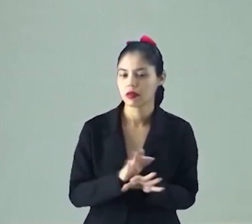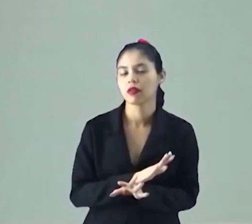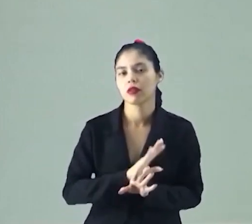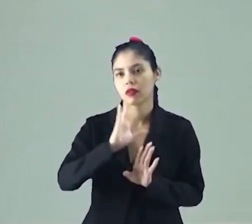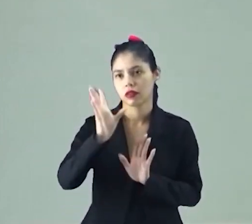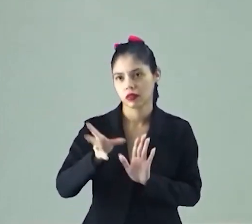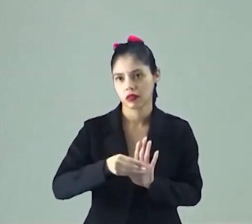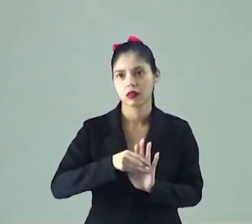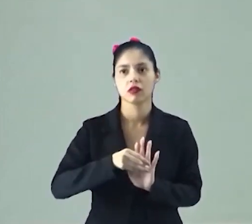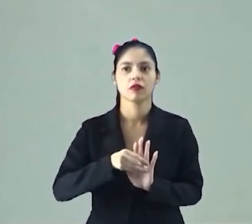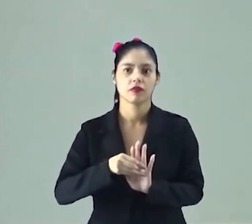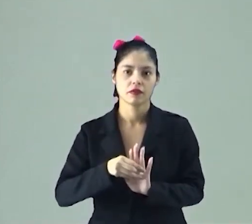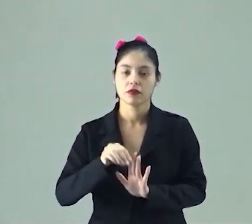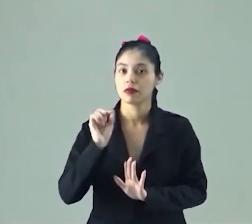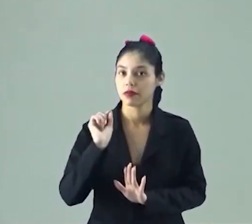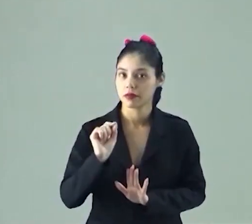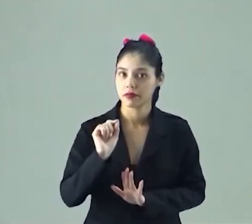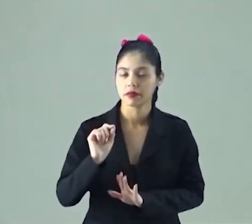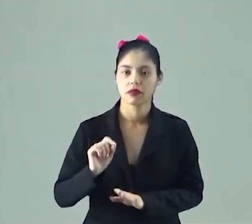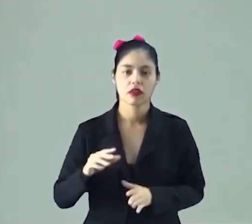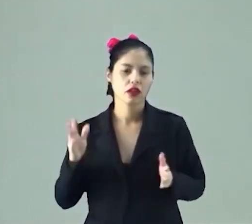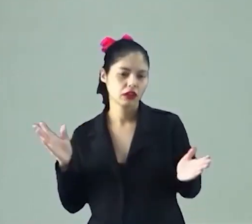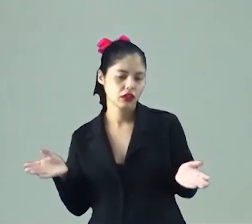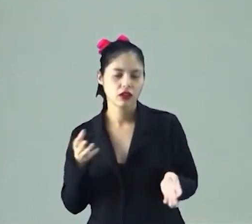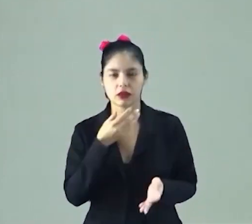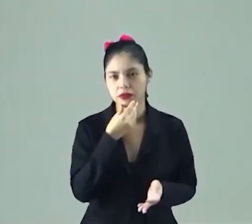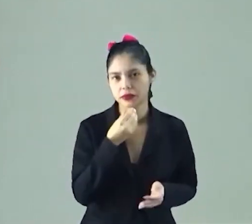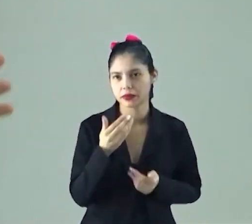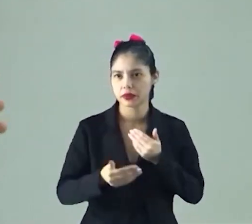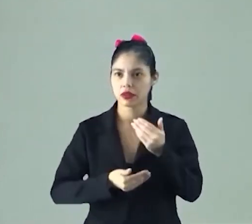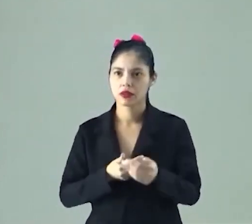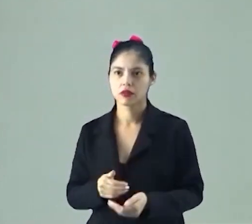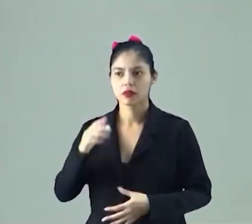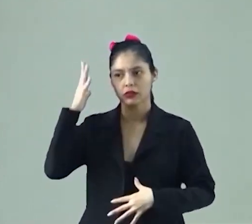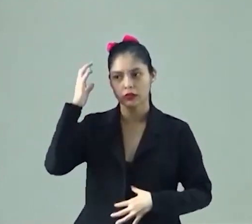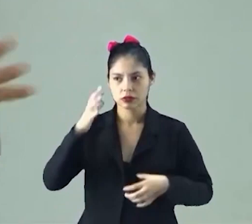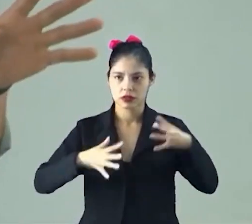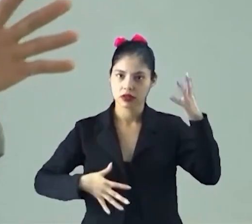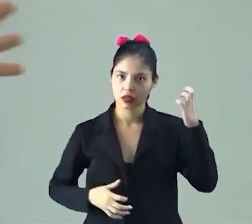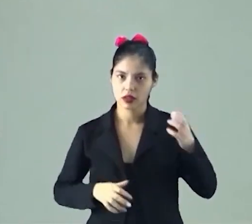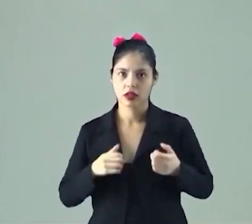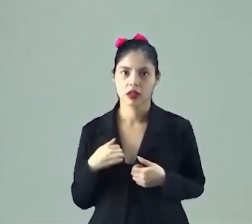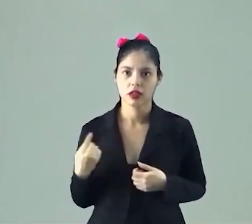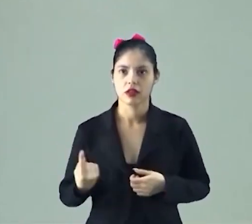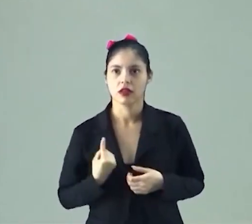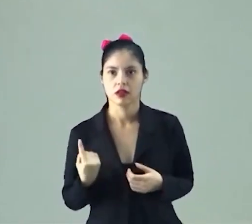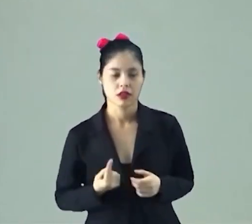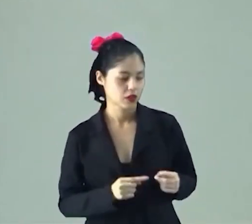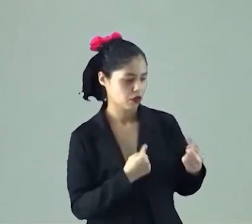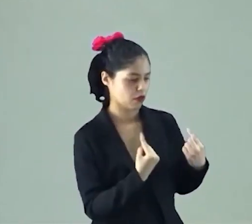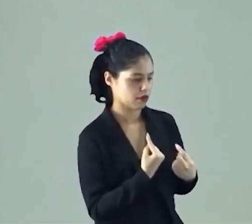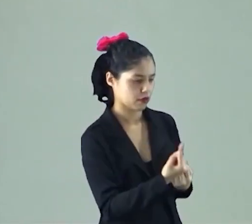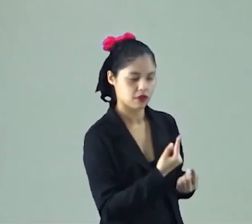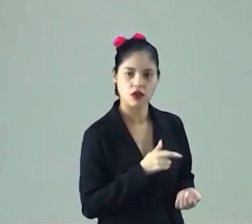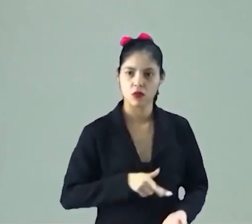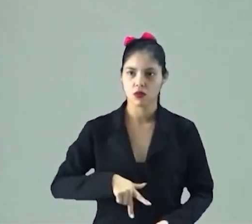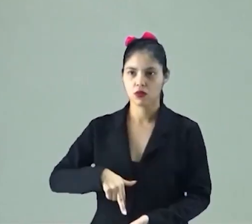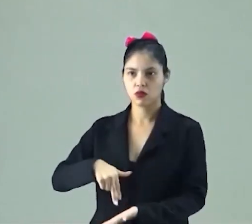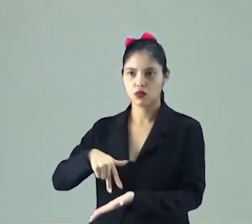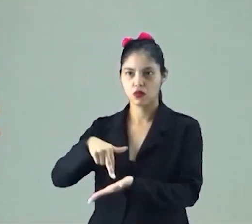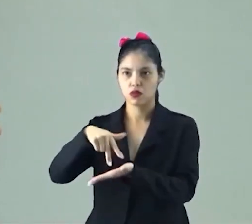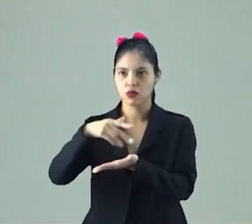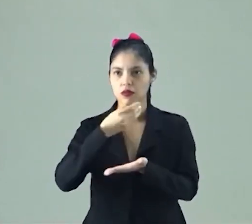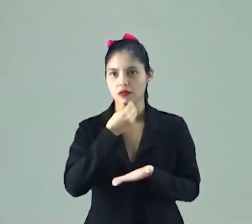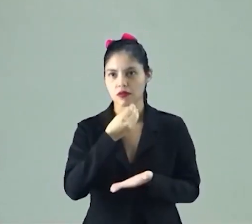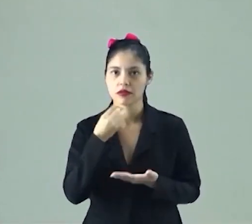acabam colocando na situação o seguinte: o homem evoluiu do macaco, então quer dizer que se eu isolar o macaco ali e criar